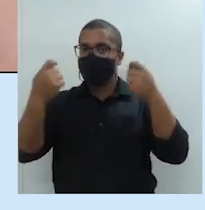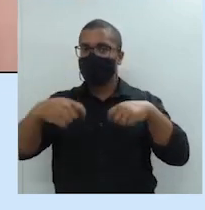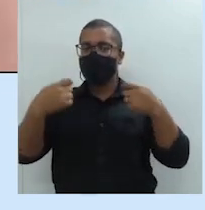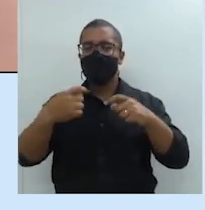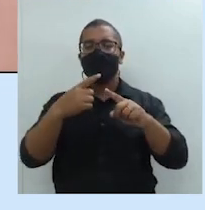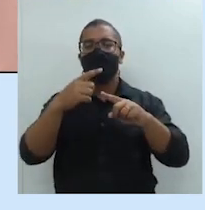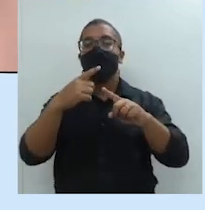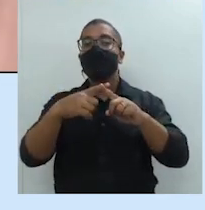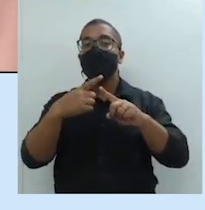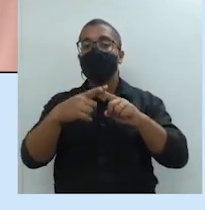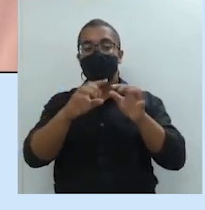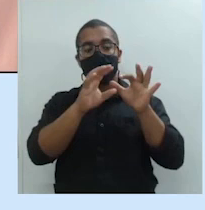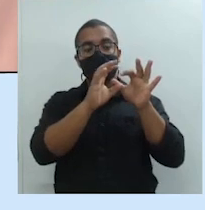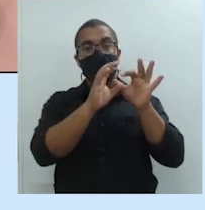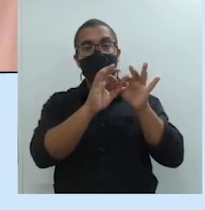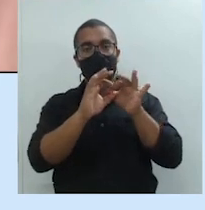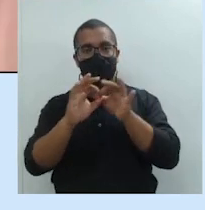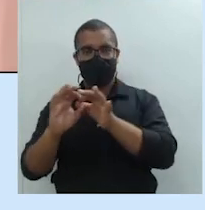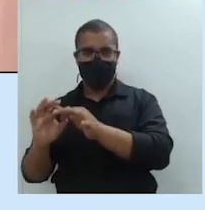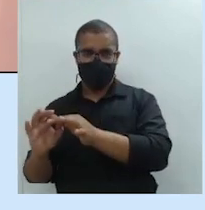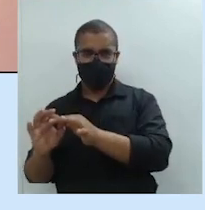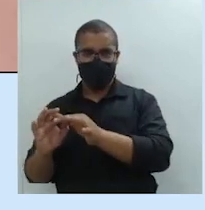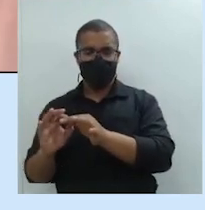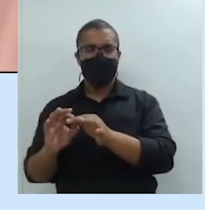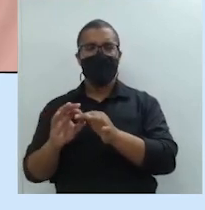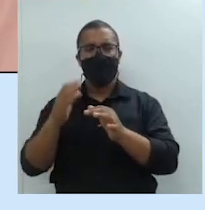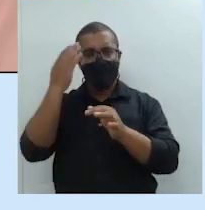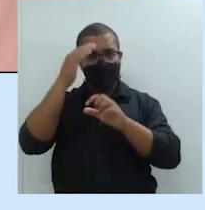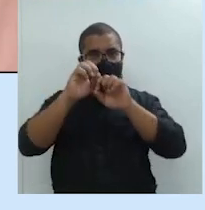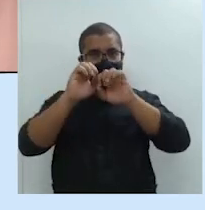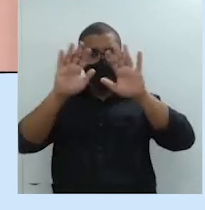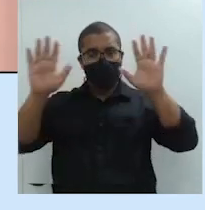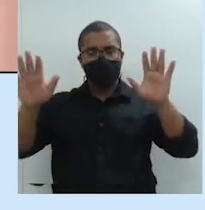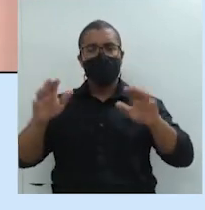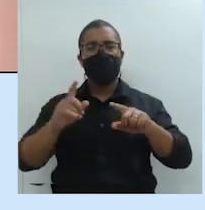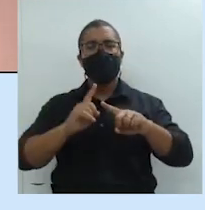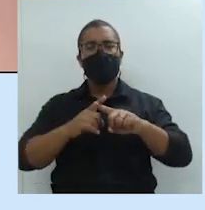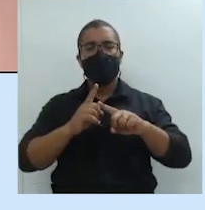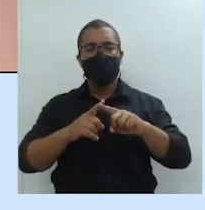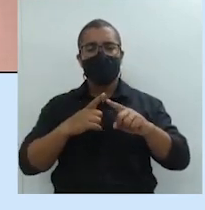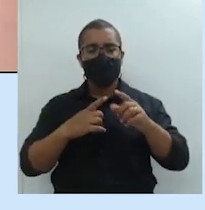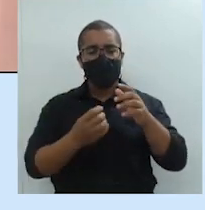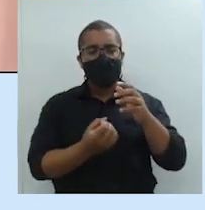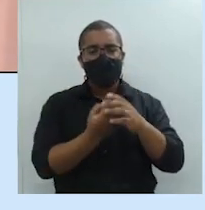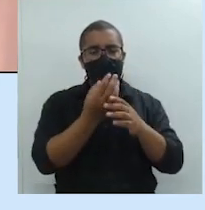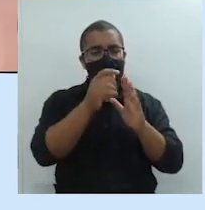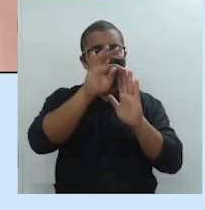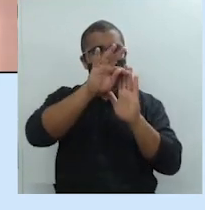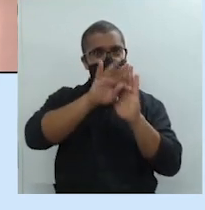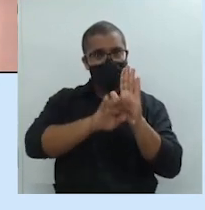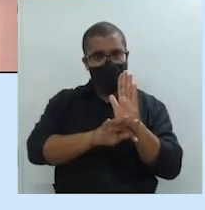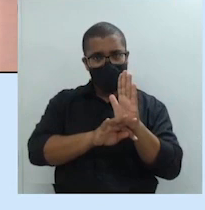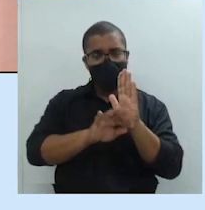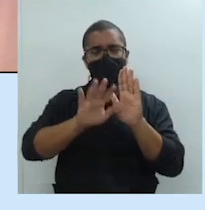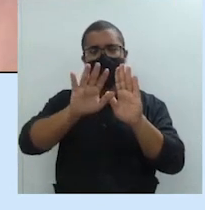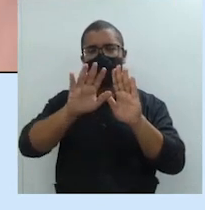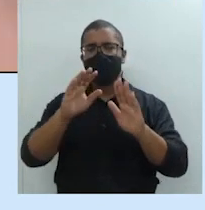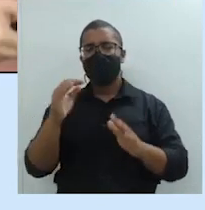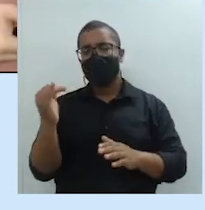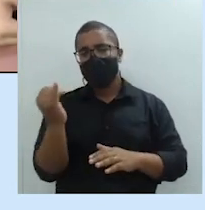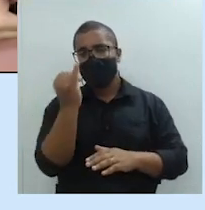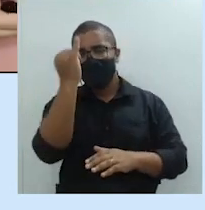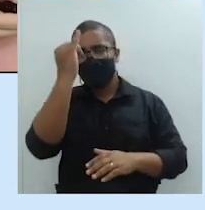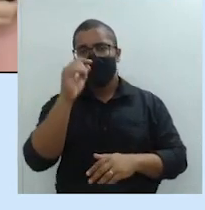atentos para que o contexto, observar o contexto, a situação de produção do texto.